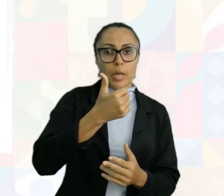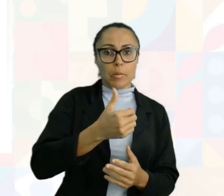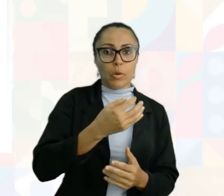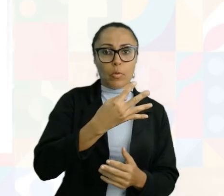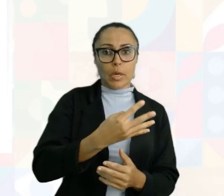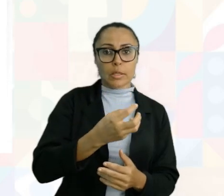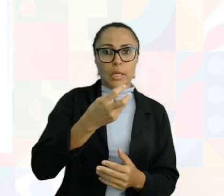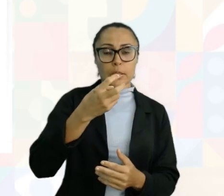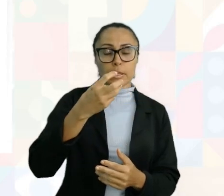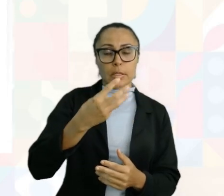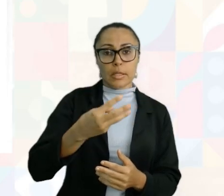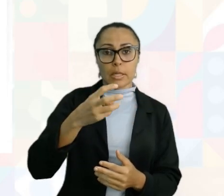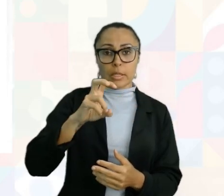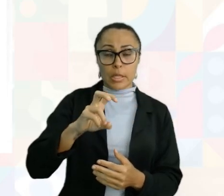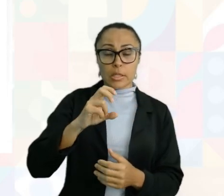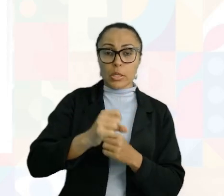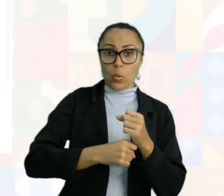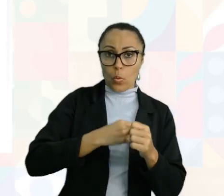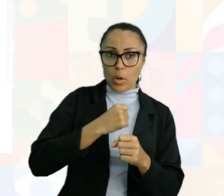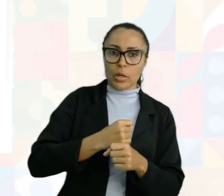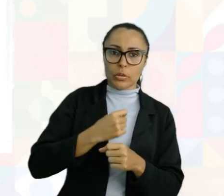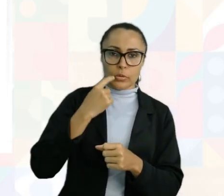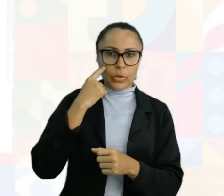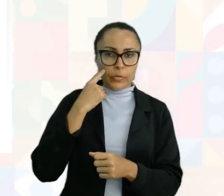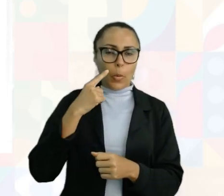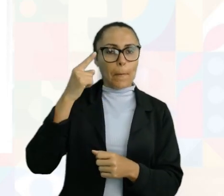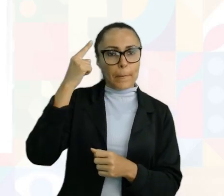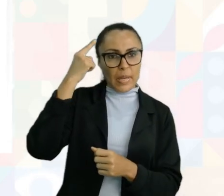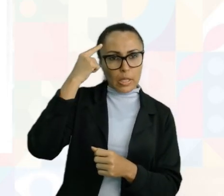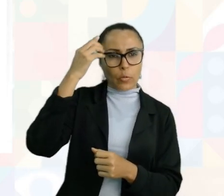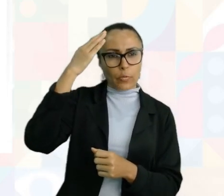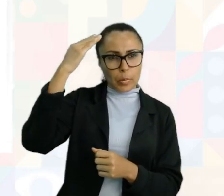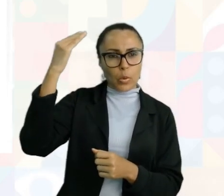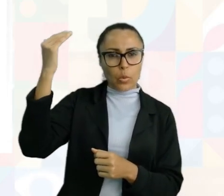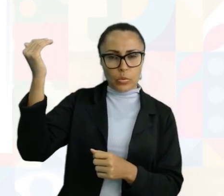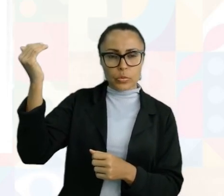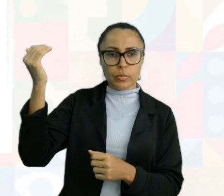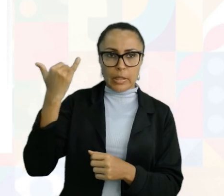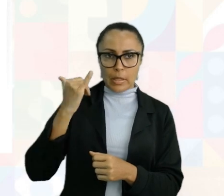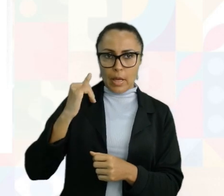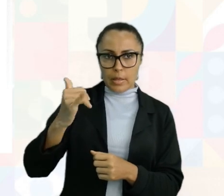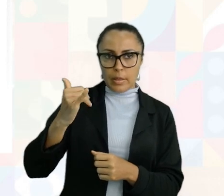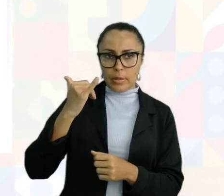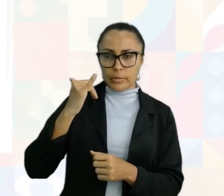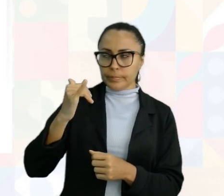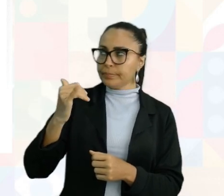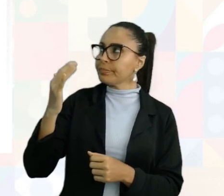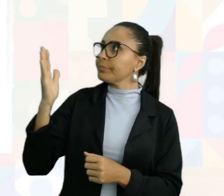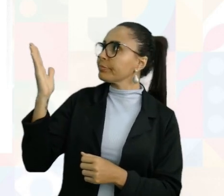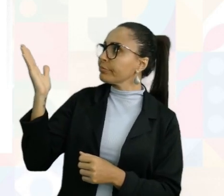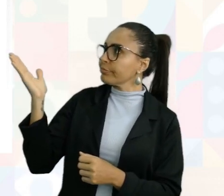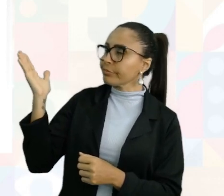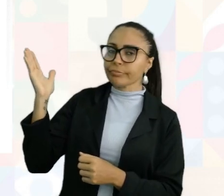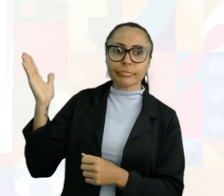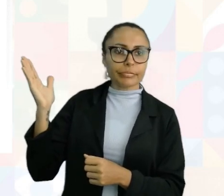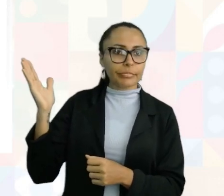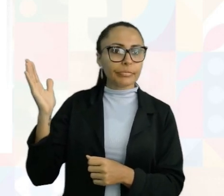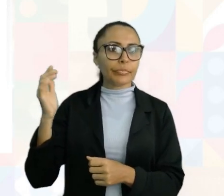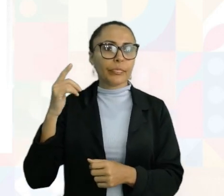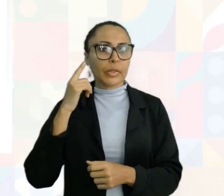1435 por Leon Battista Alberti. Alberti foi um grande pensador italiano, né, do Renascimento. Ele